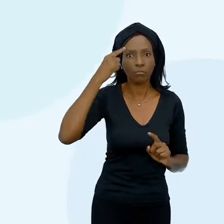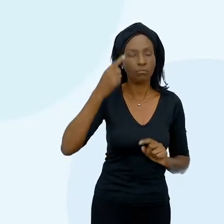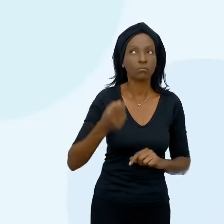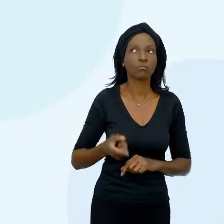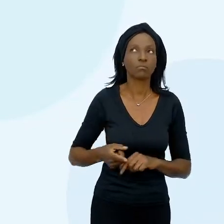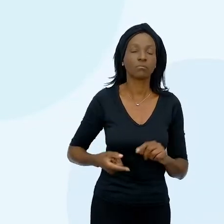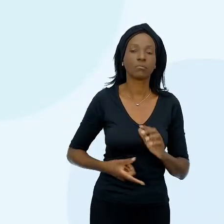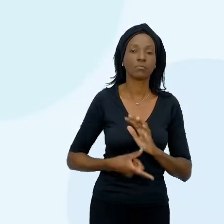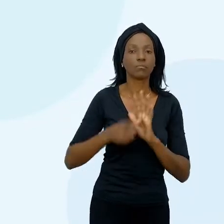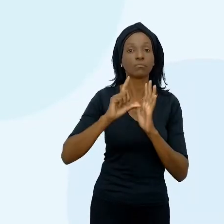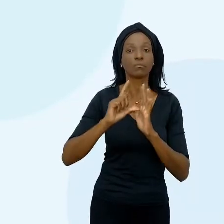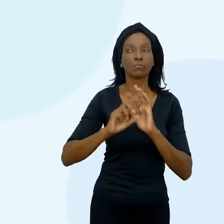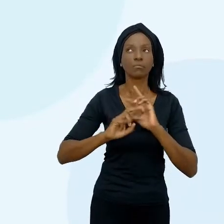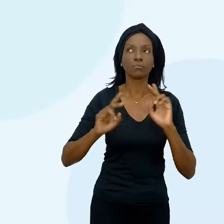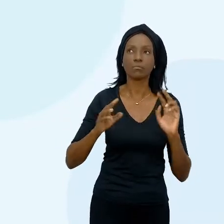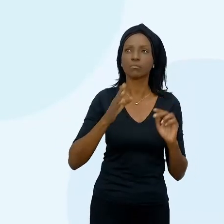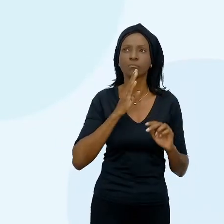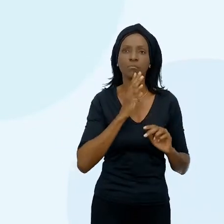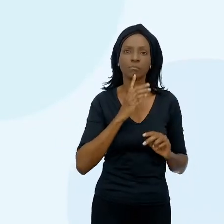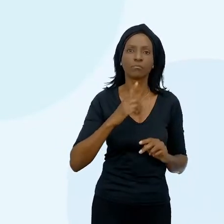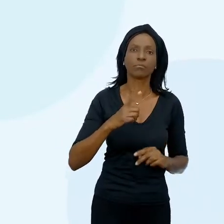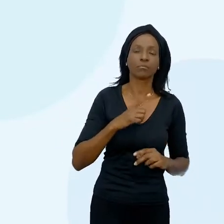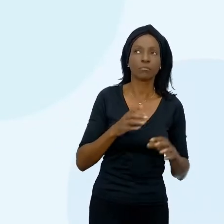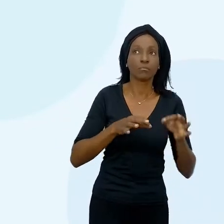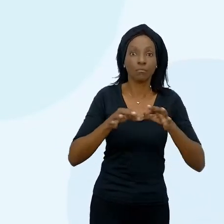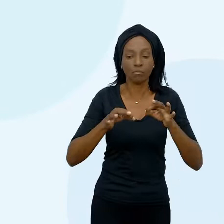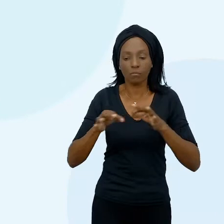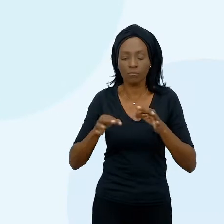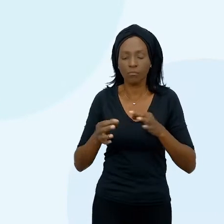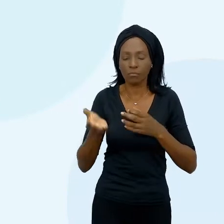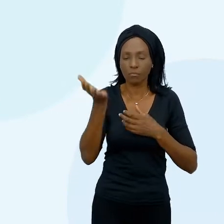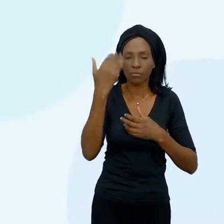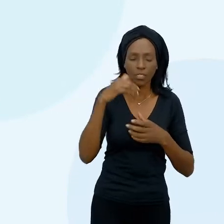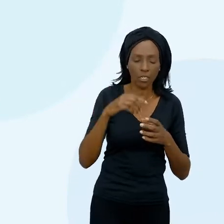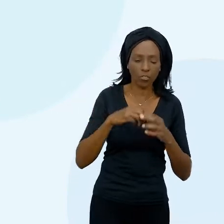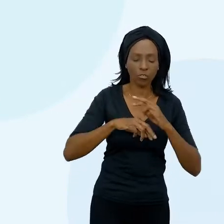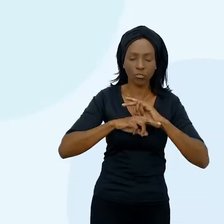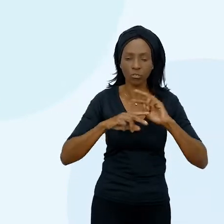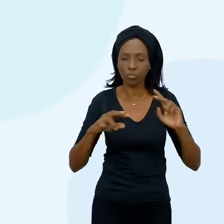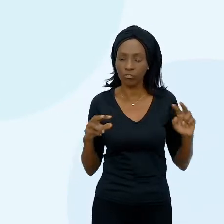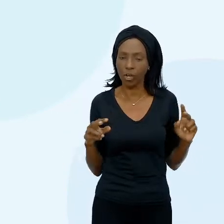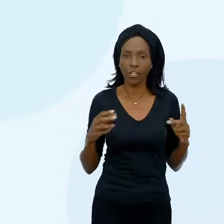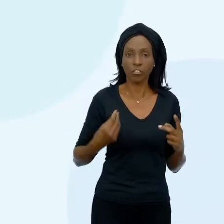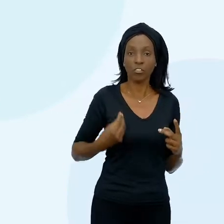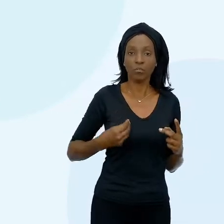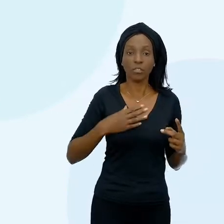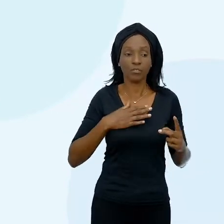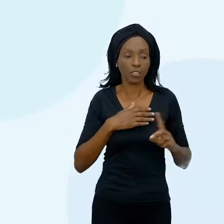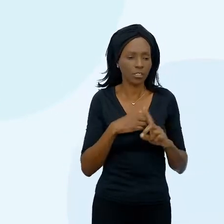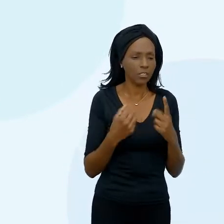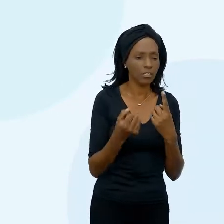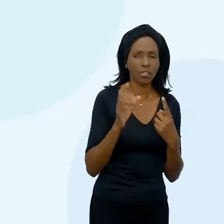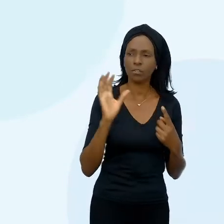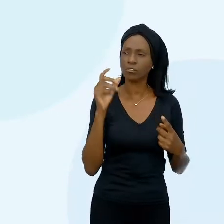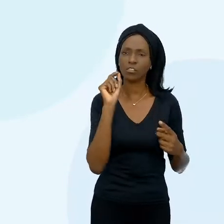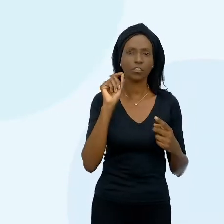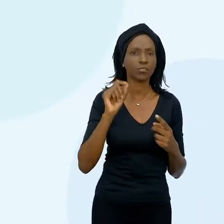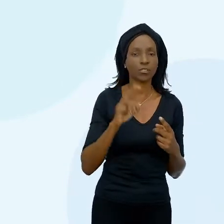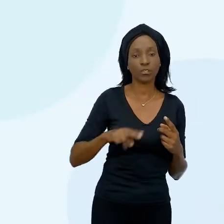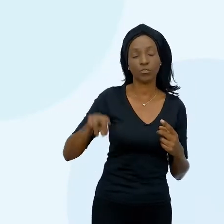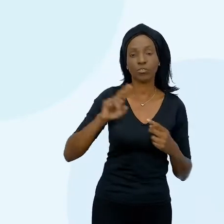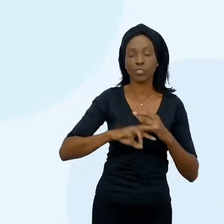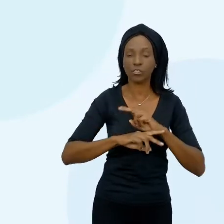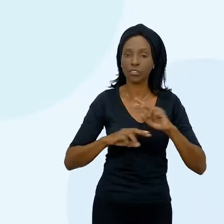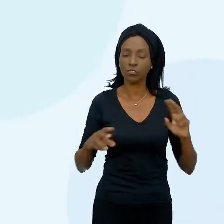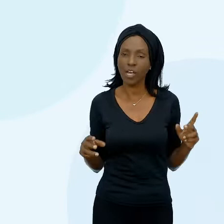os conhecimentos que a gente vai construindo dentro da nossa realidade local e utilizando procedimentos